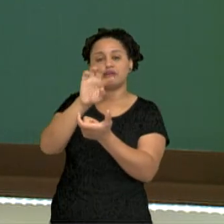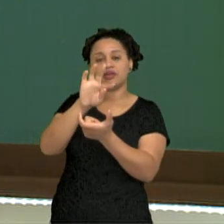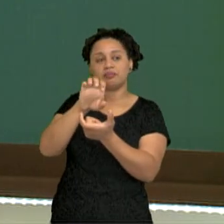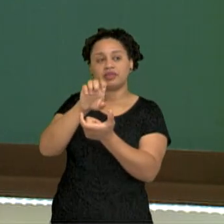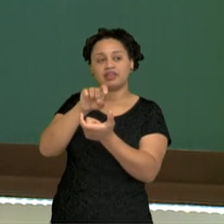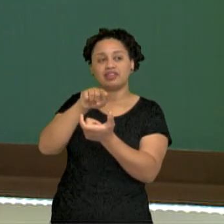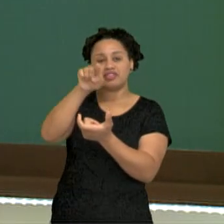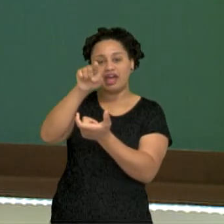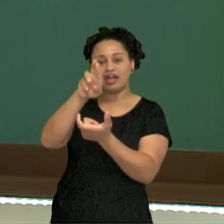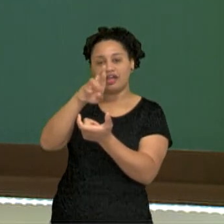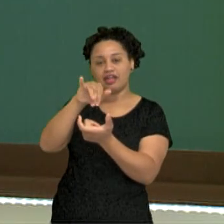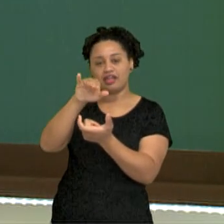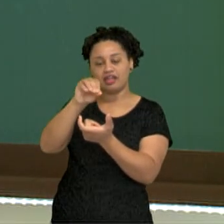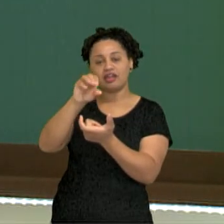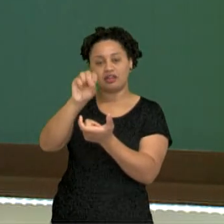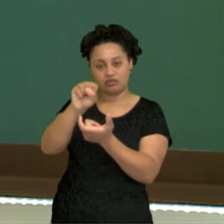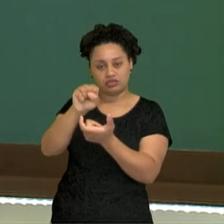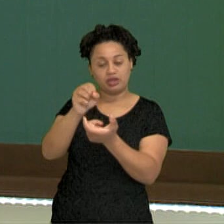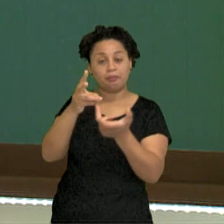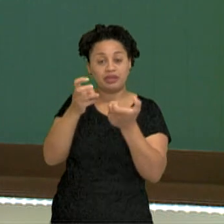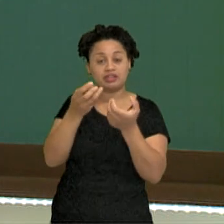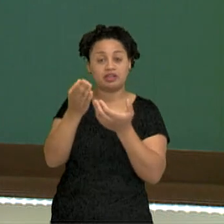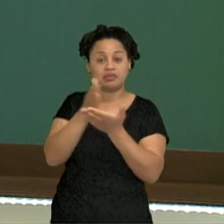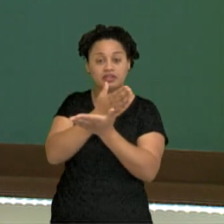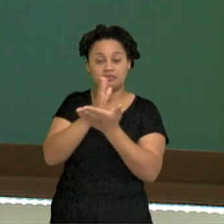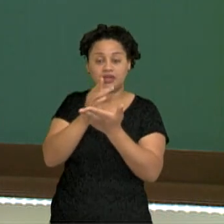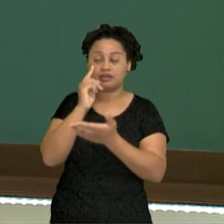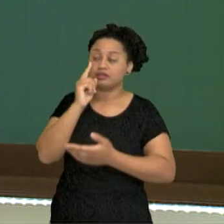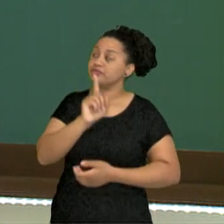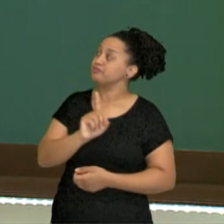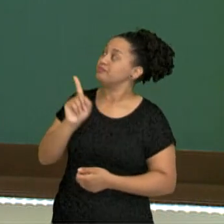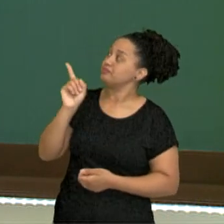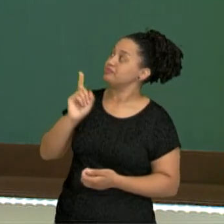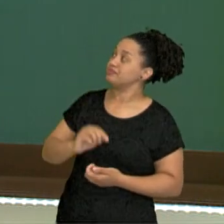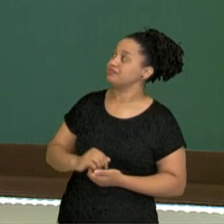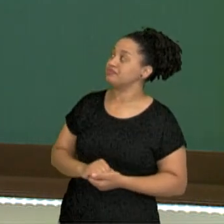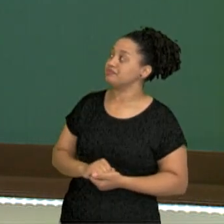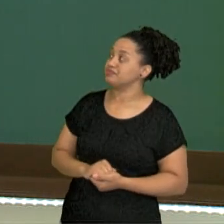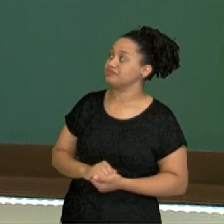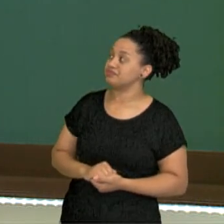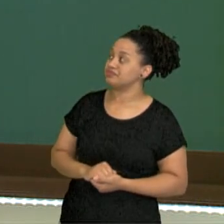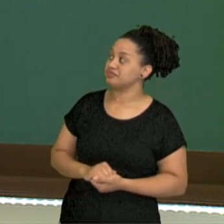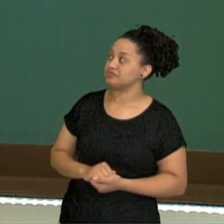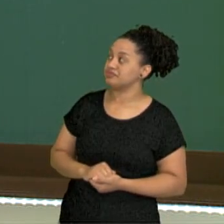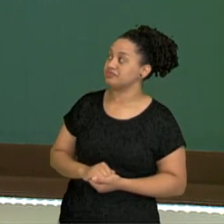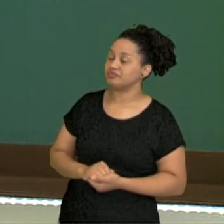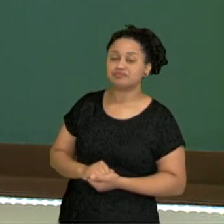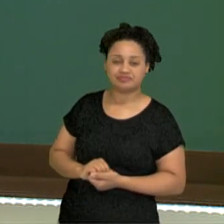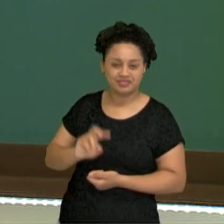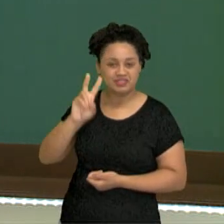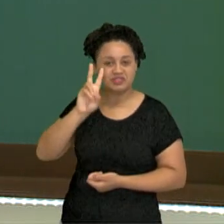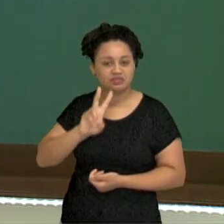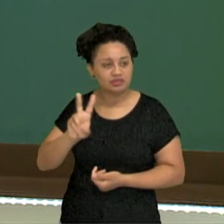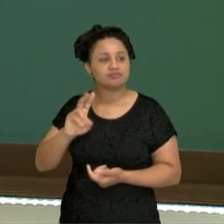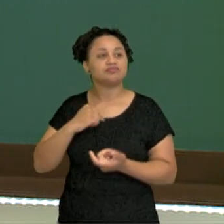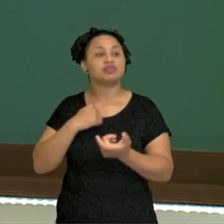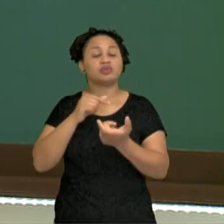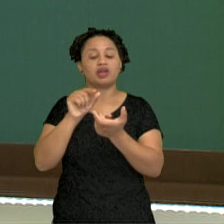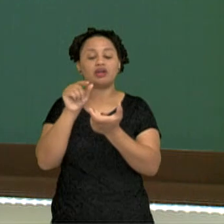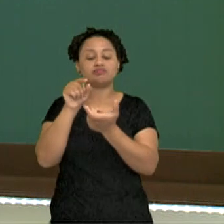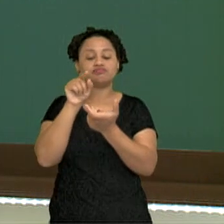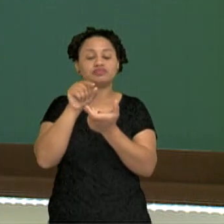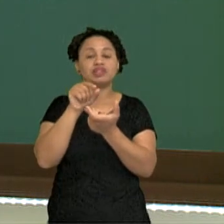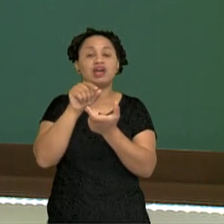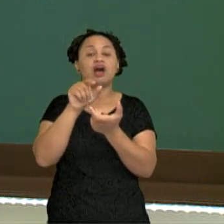Mistérios, separadamente, né? Percebo que a sílaba tônica, a sílaba mais forte, é a